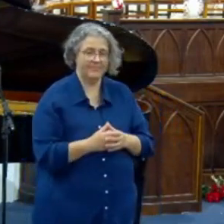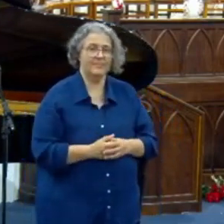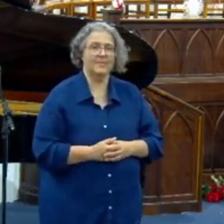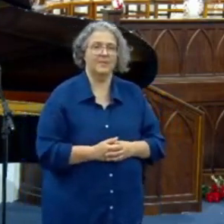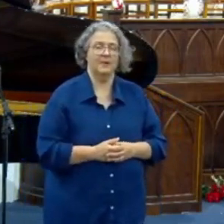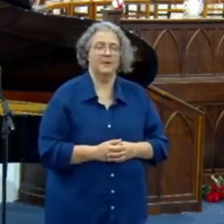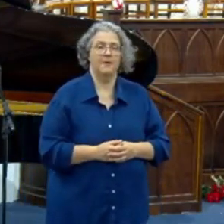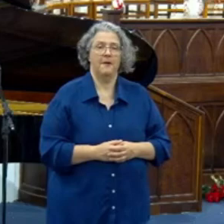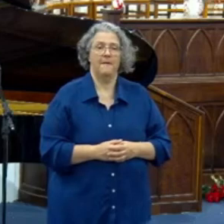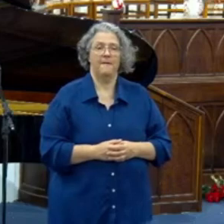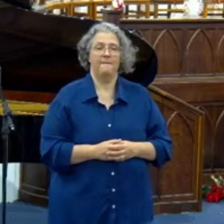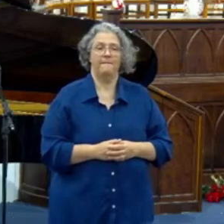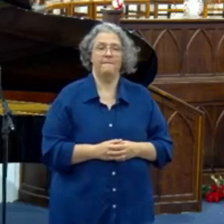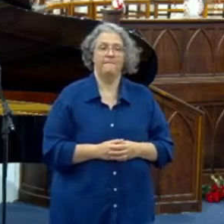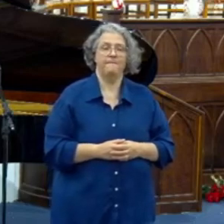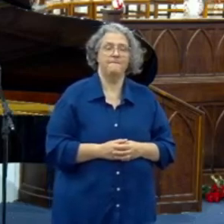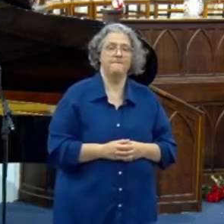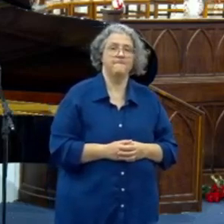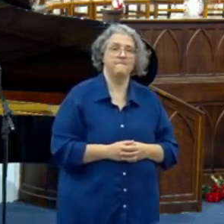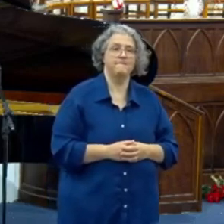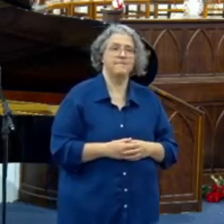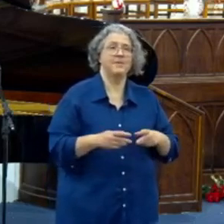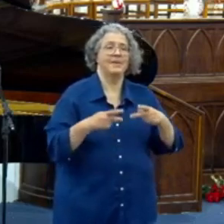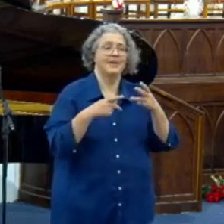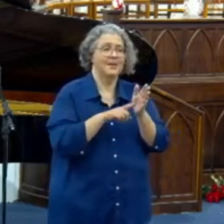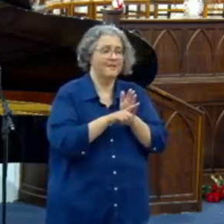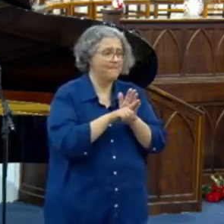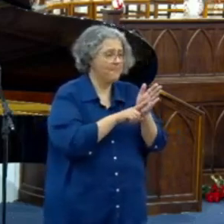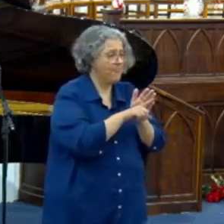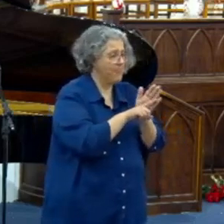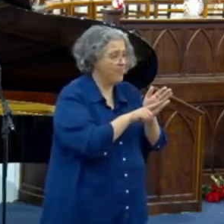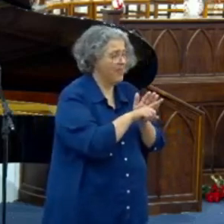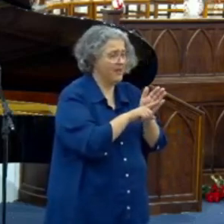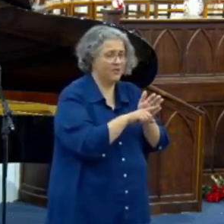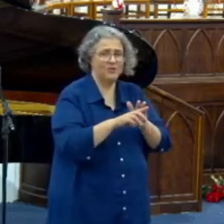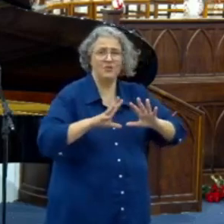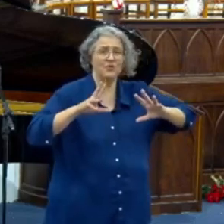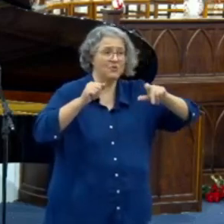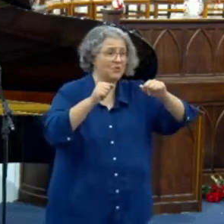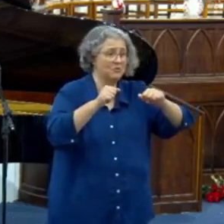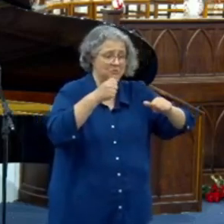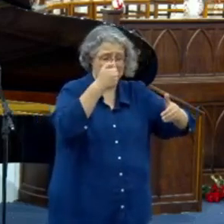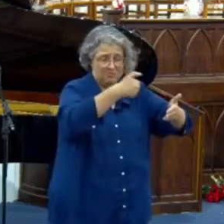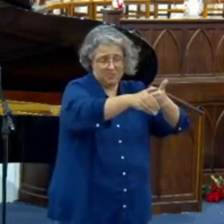Só os discípulos ficaram. E ele pergunta para eles, todos foram embora.